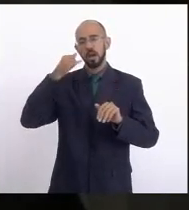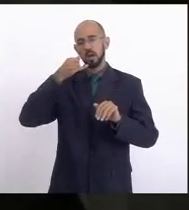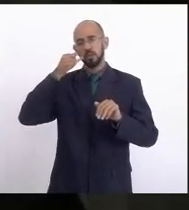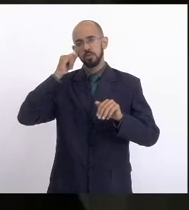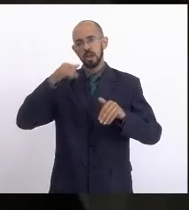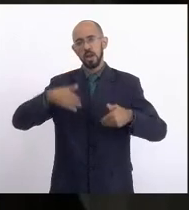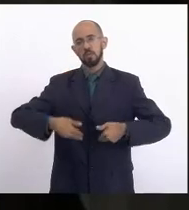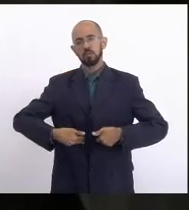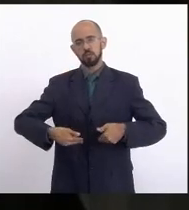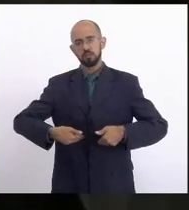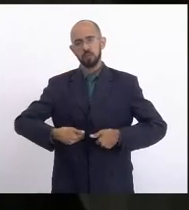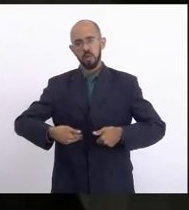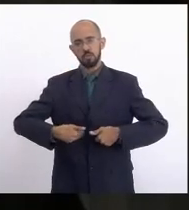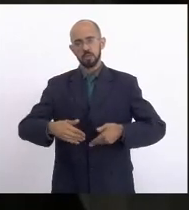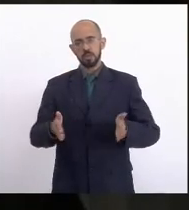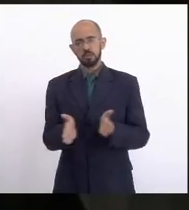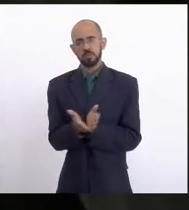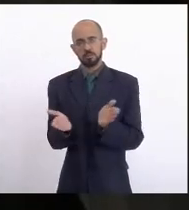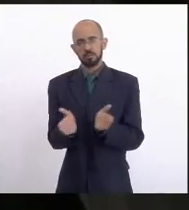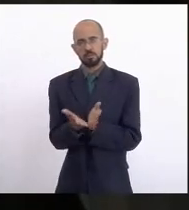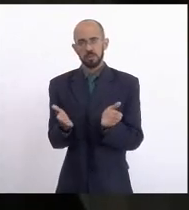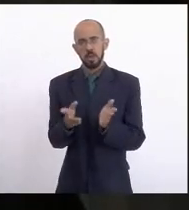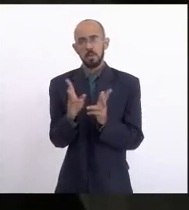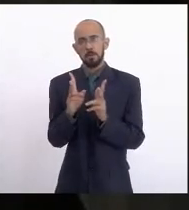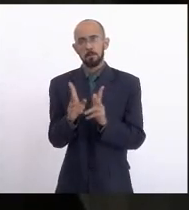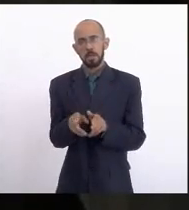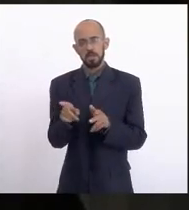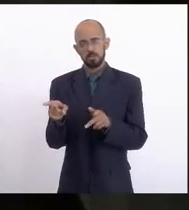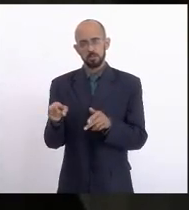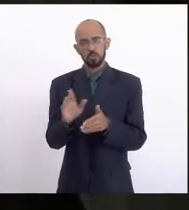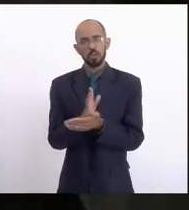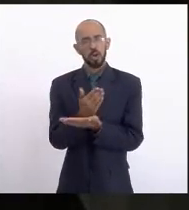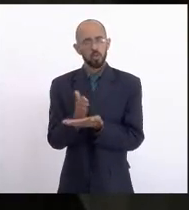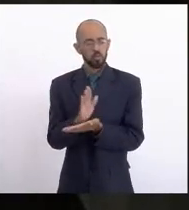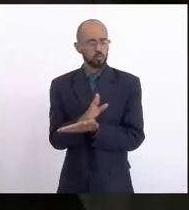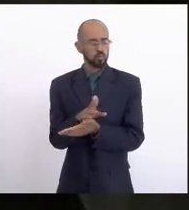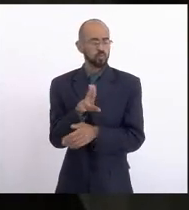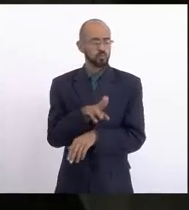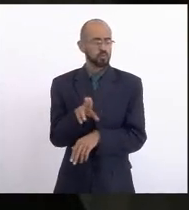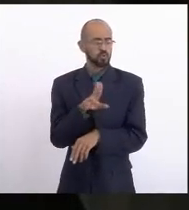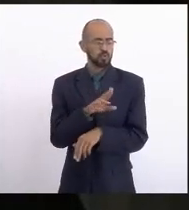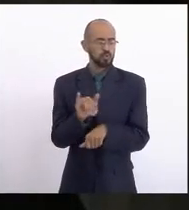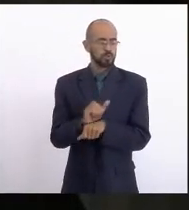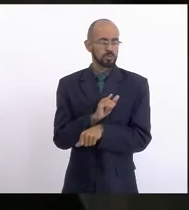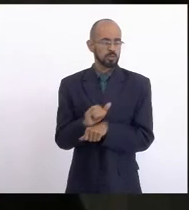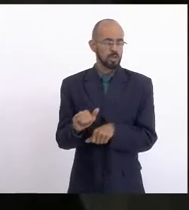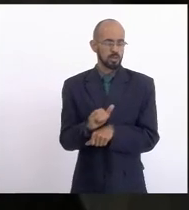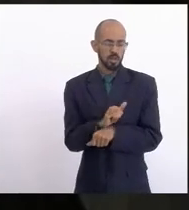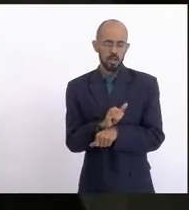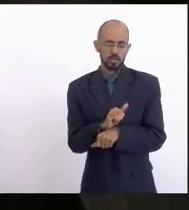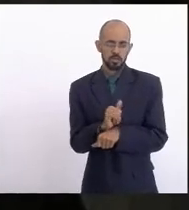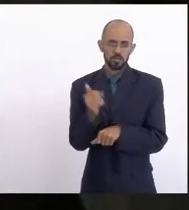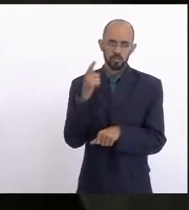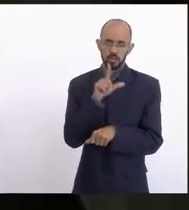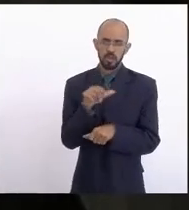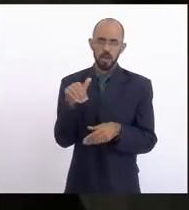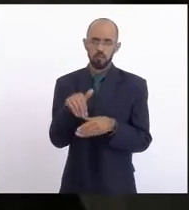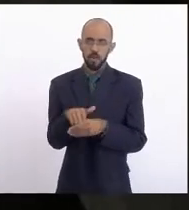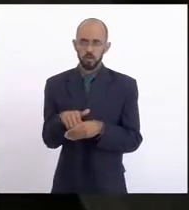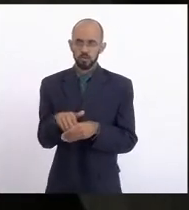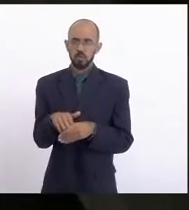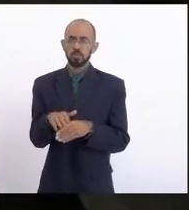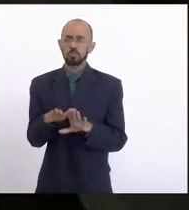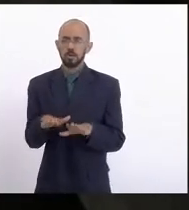alguns tirem dividendo eleitoral disso. Porque nós temos que pensar em resolver os